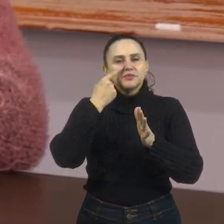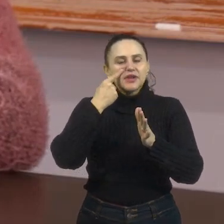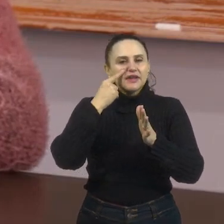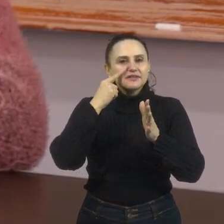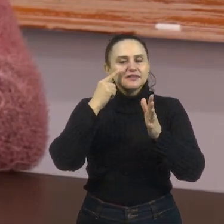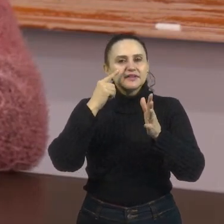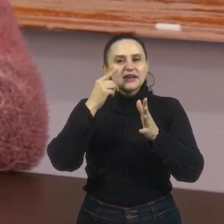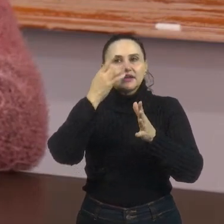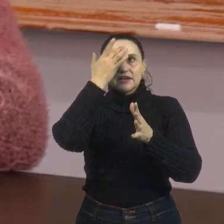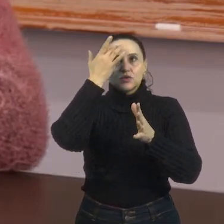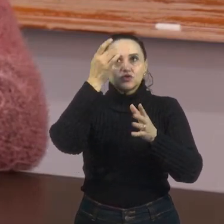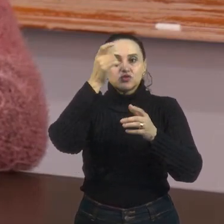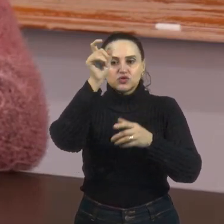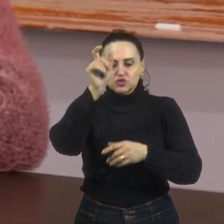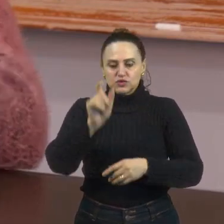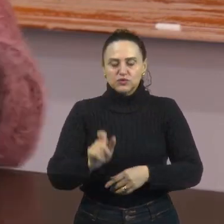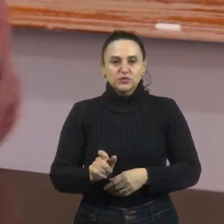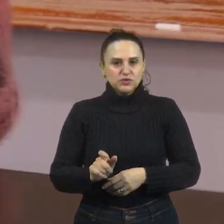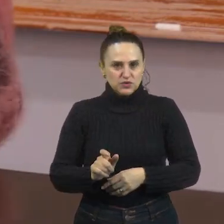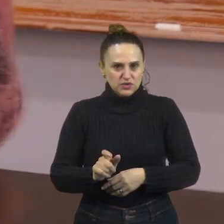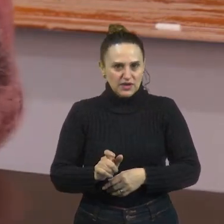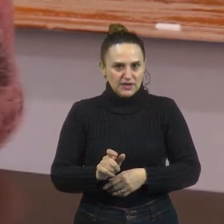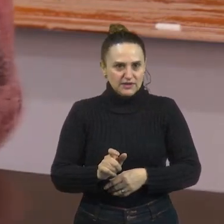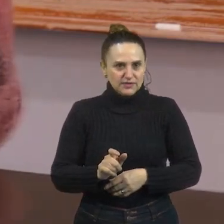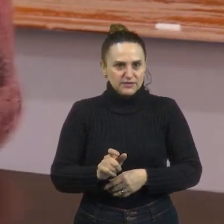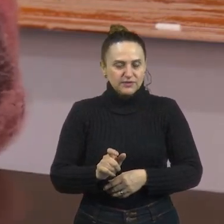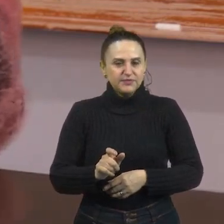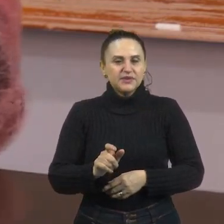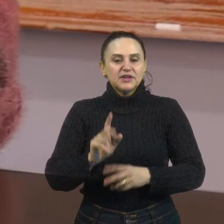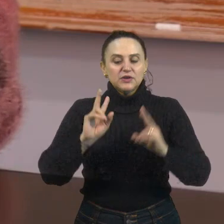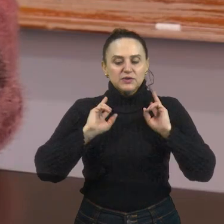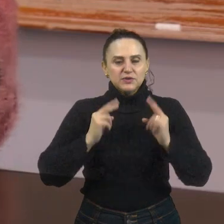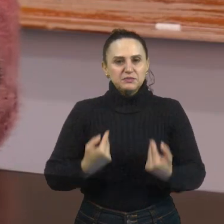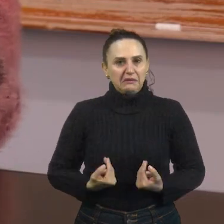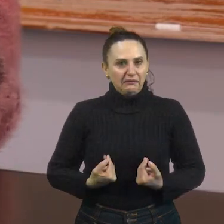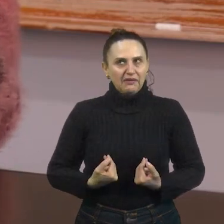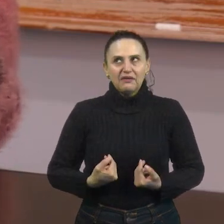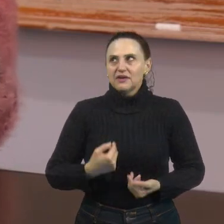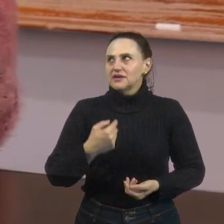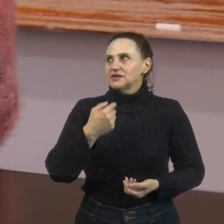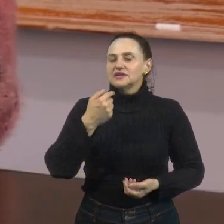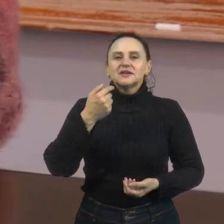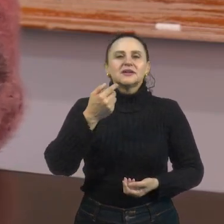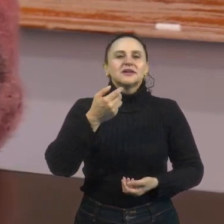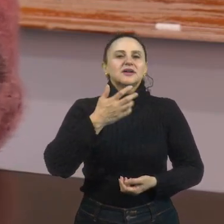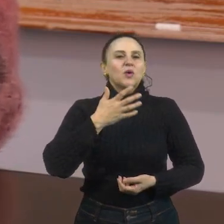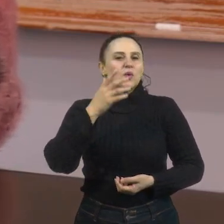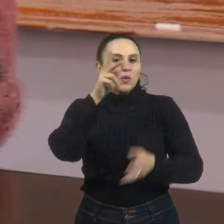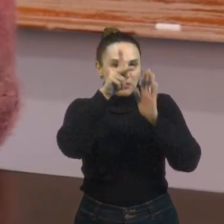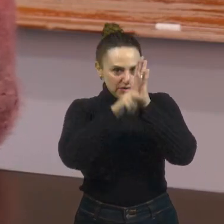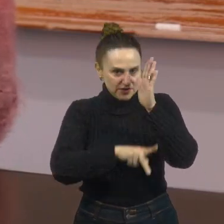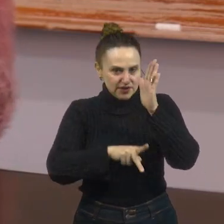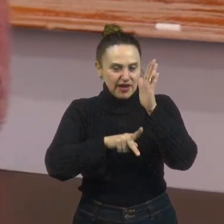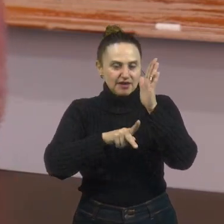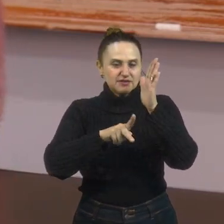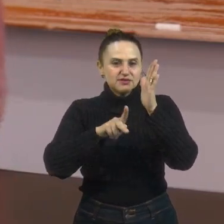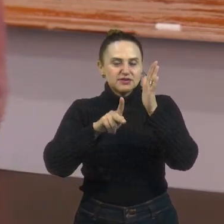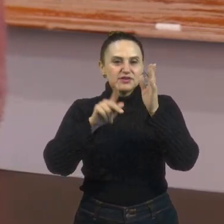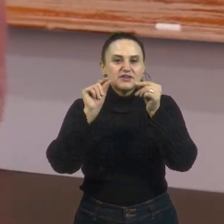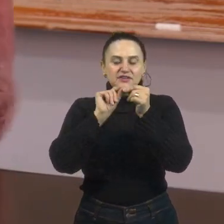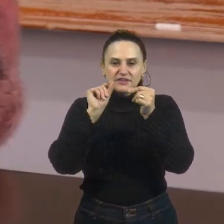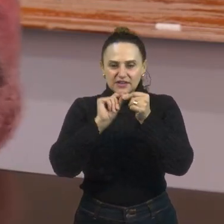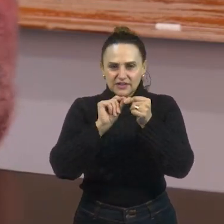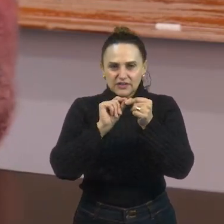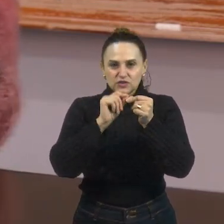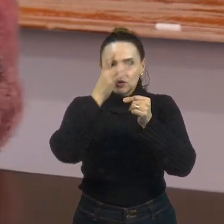mediação semiótica do psiquismo humano. Meu pai do céu, professora, vou até repetir. O processo de constituição do sujeito,